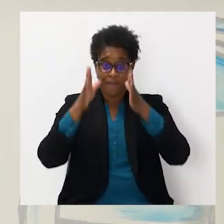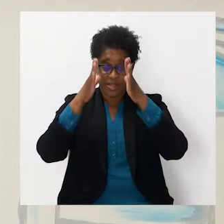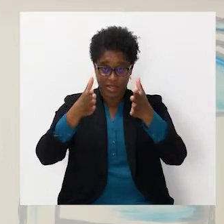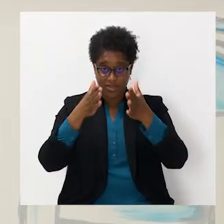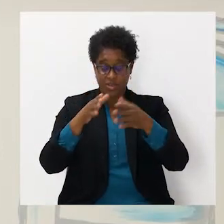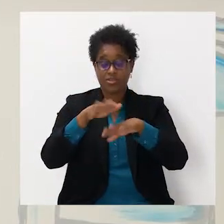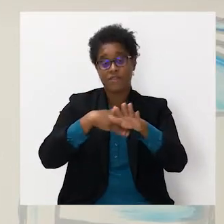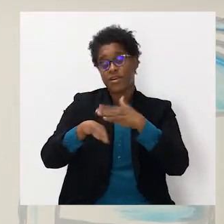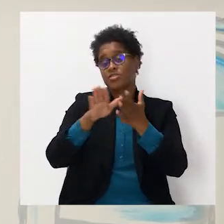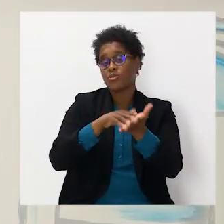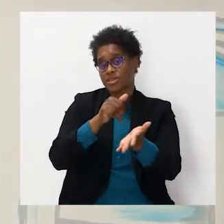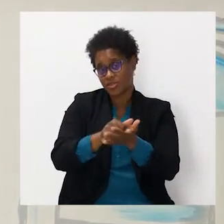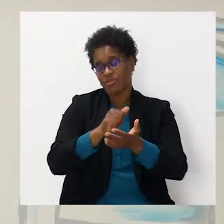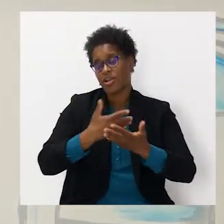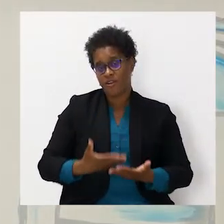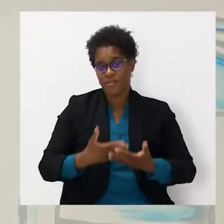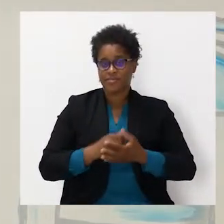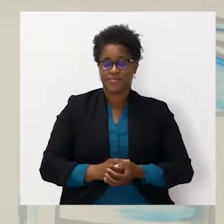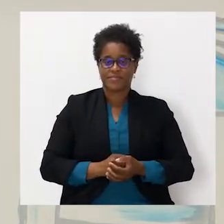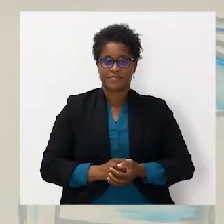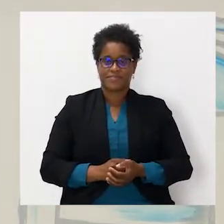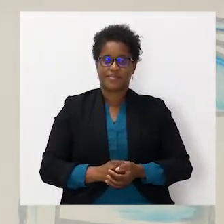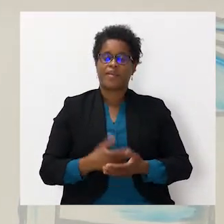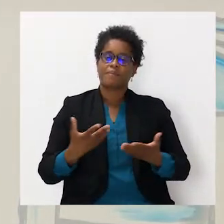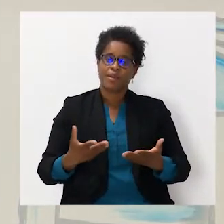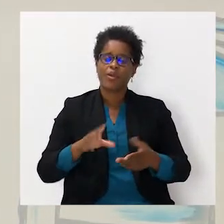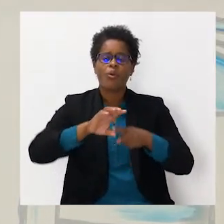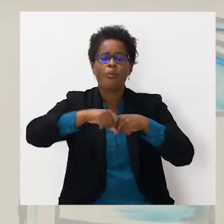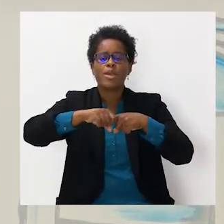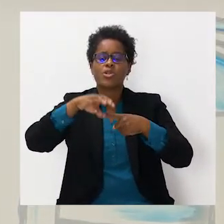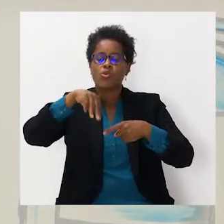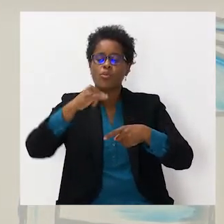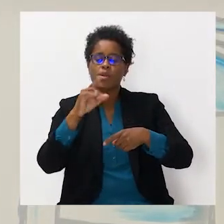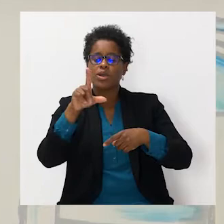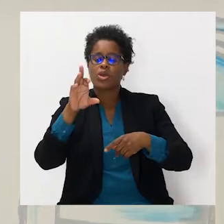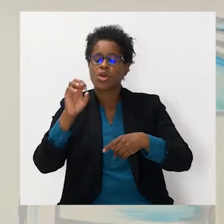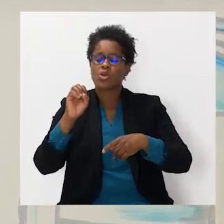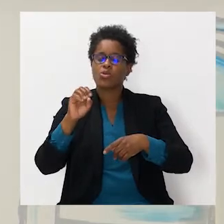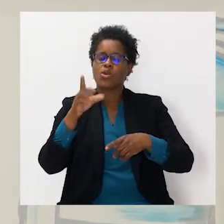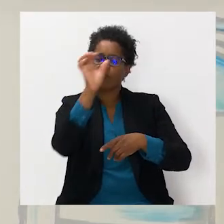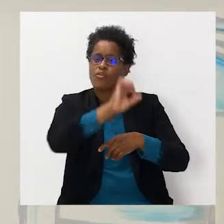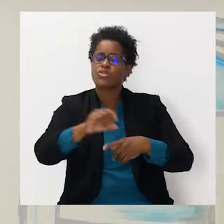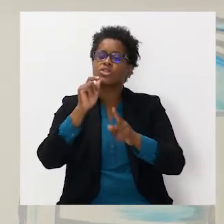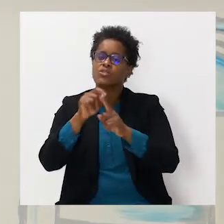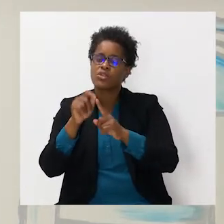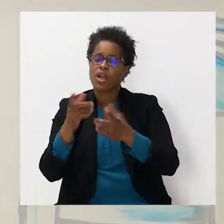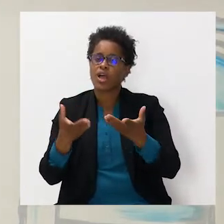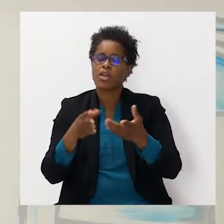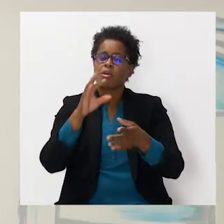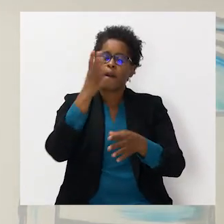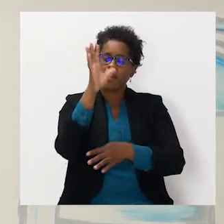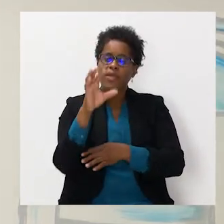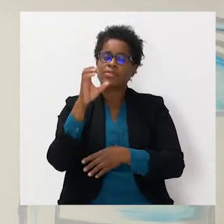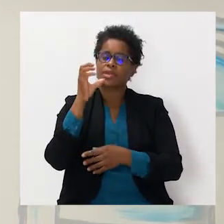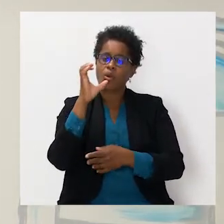vamos fazer a correção. Bem, o milho. Vocês identificaram o milho como uma planta